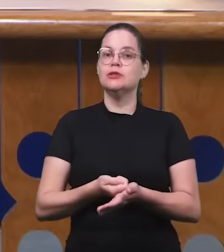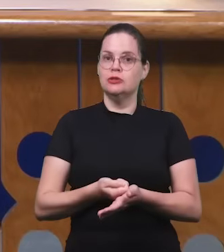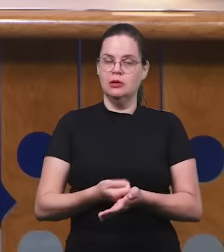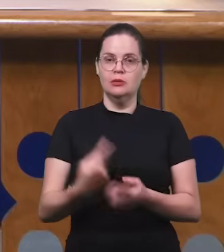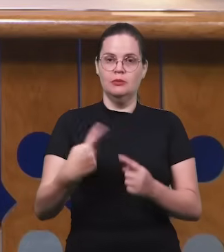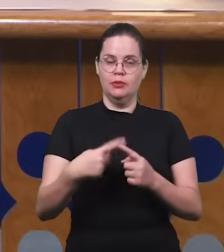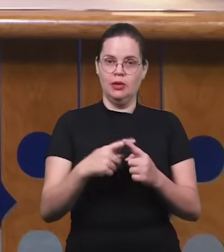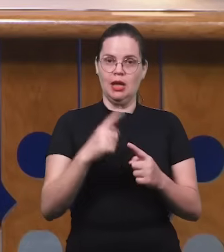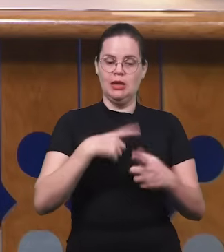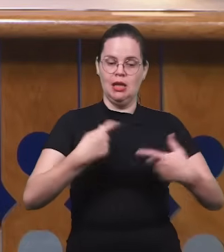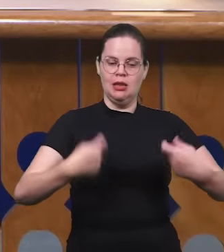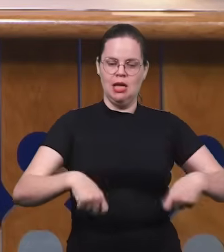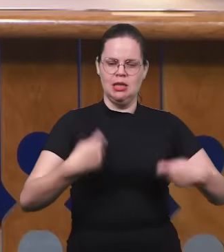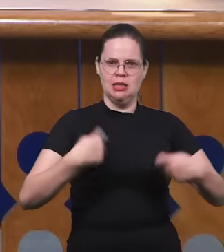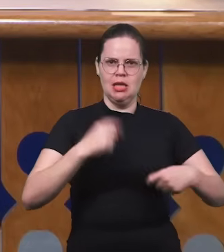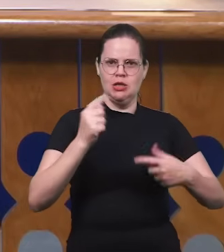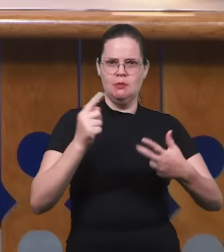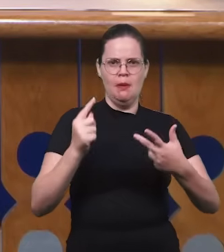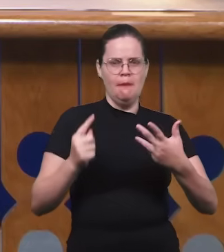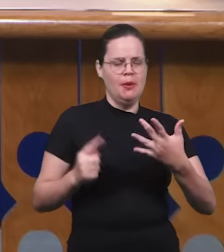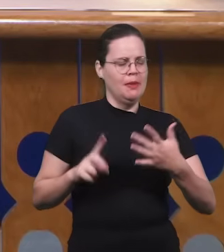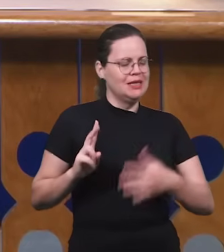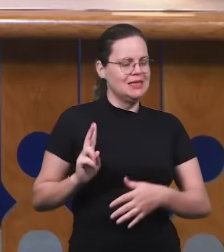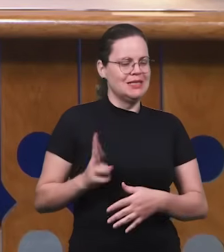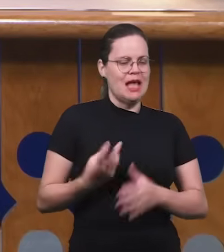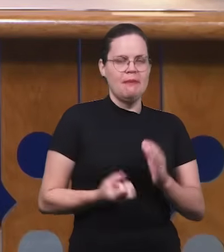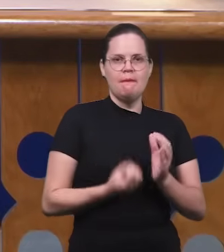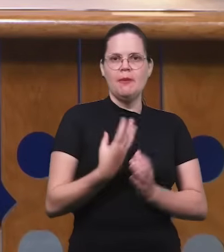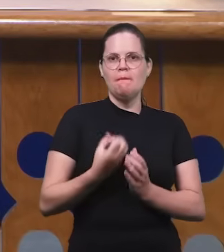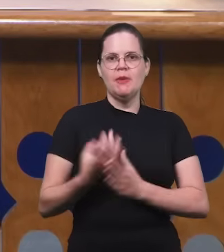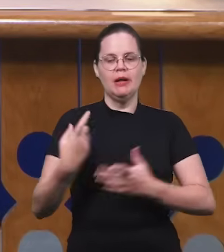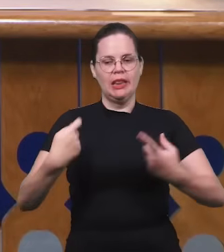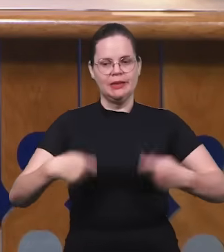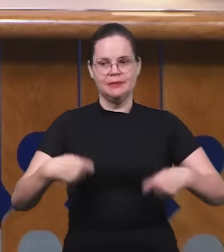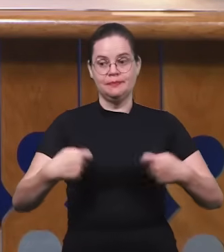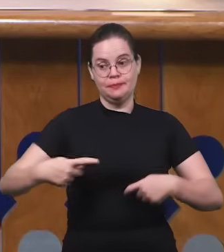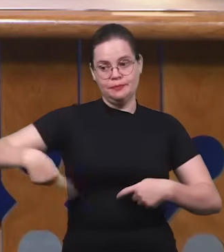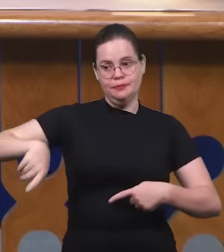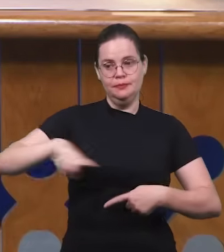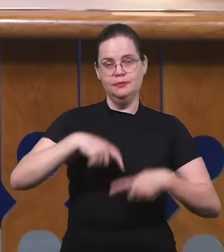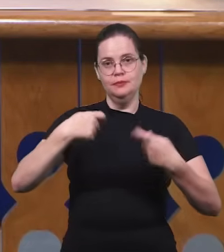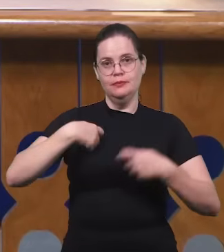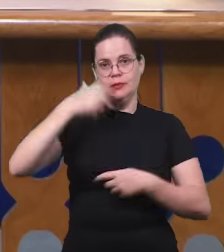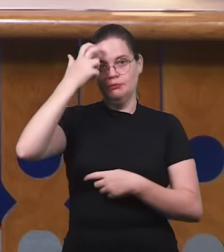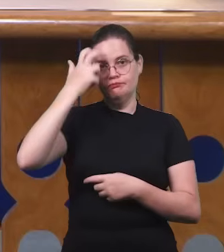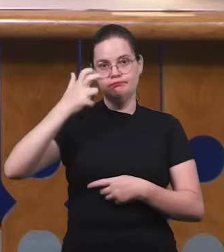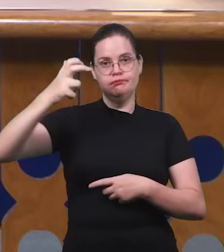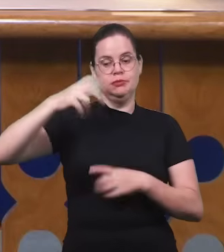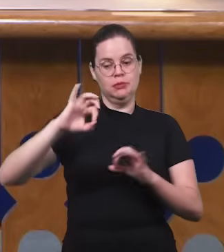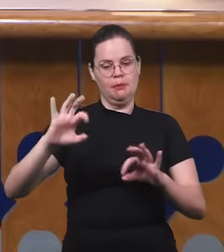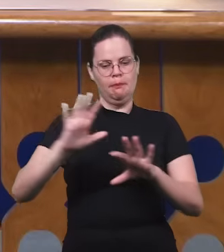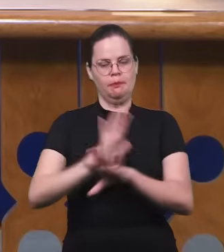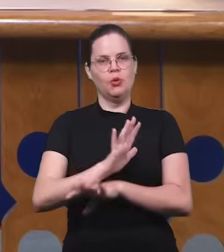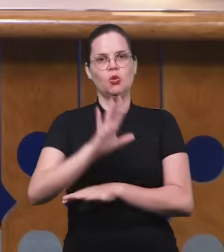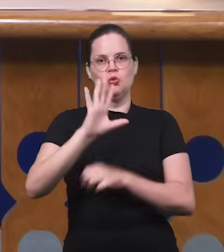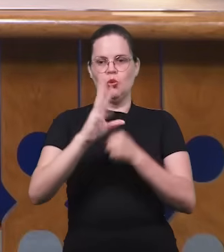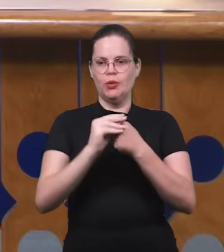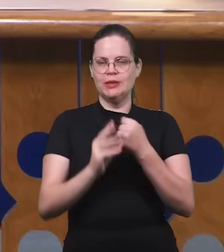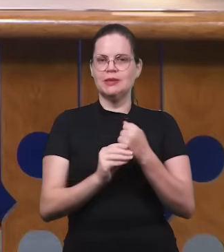mudam, e a nossa necessidade de estar cada vez mais preparados é maior a cada